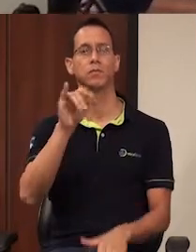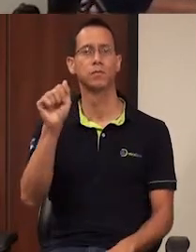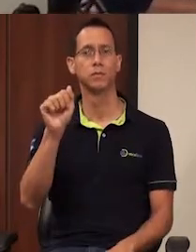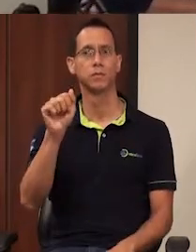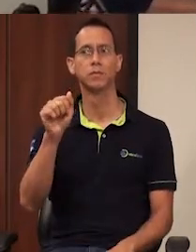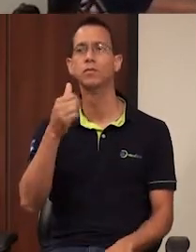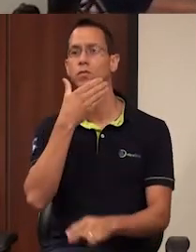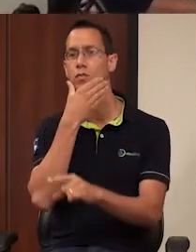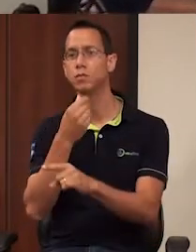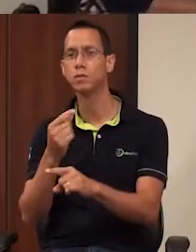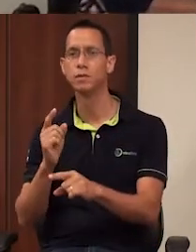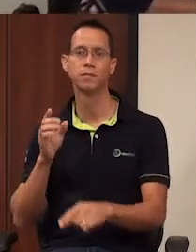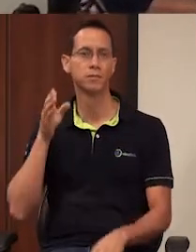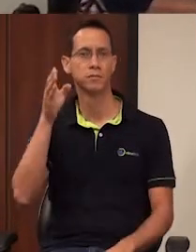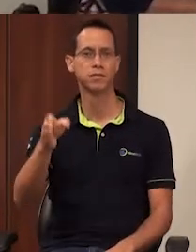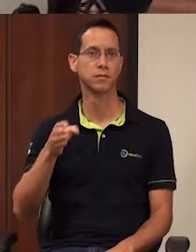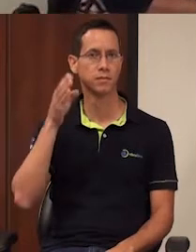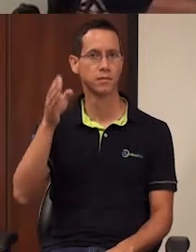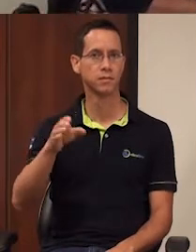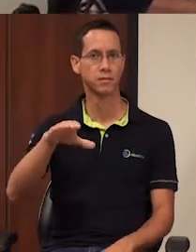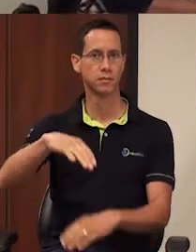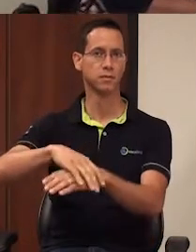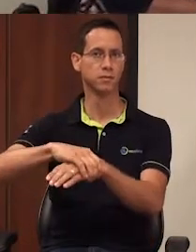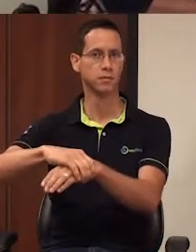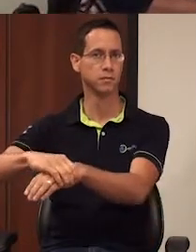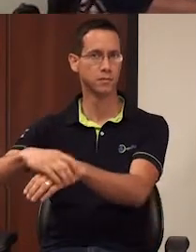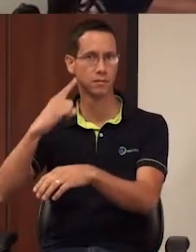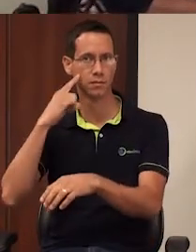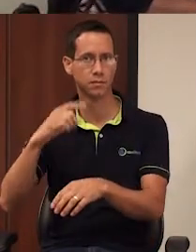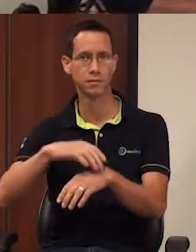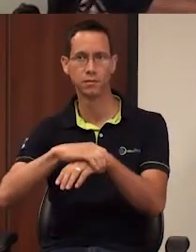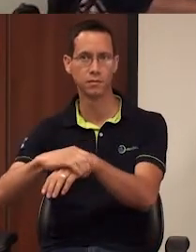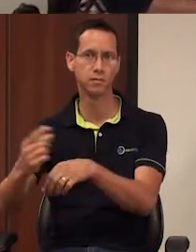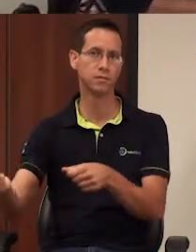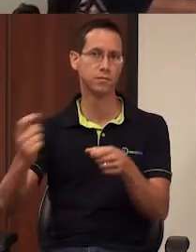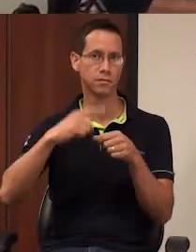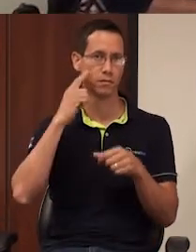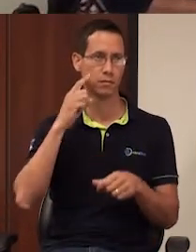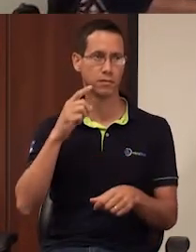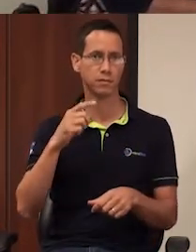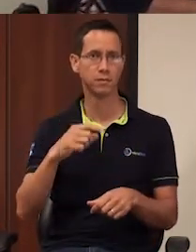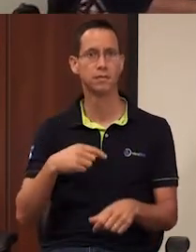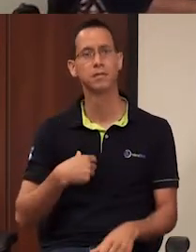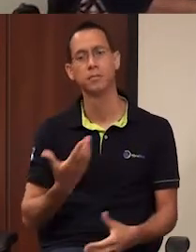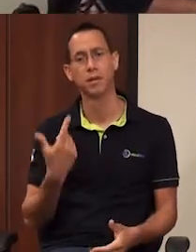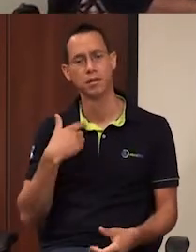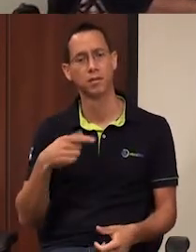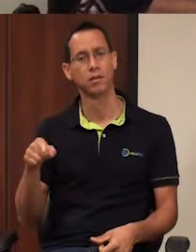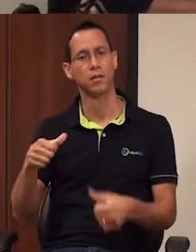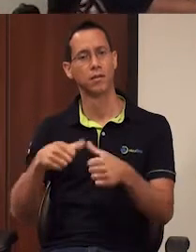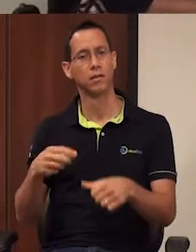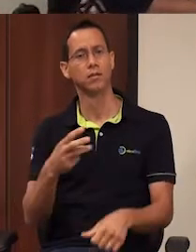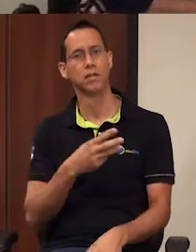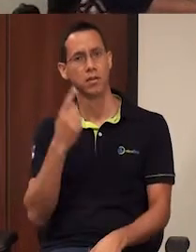este menino ia lá na sala, puxava ela pela mão e falava, vem comigo pro 3º ano. E ela falava, mas eu tô no 3º ano. Ele,